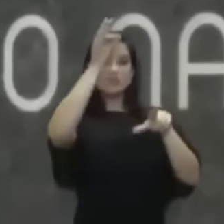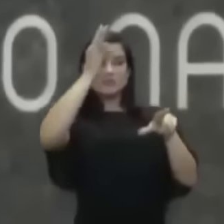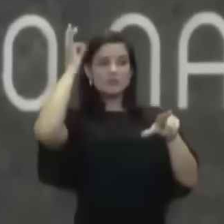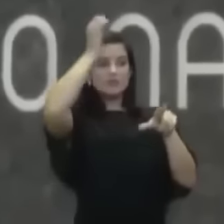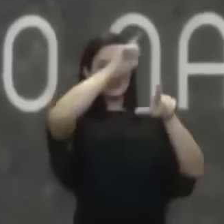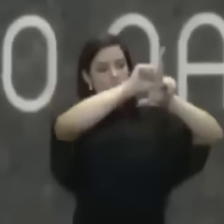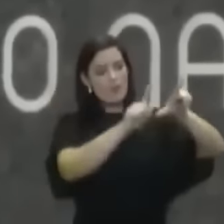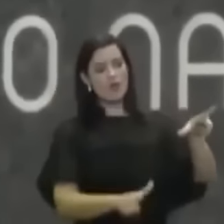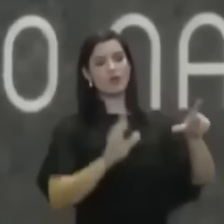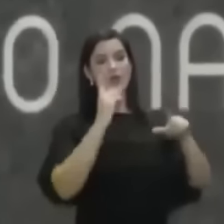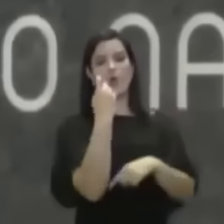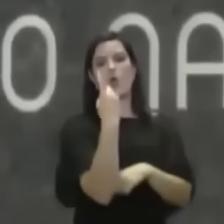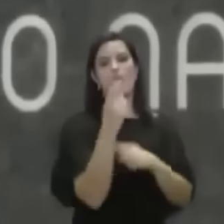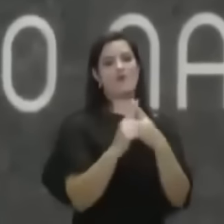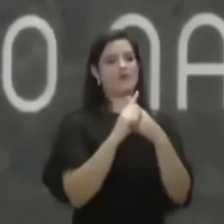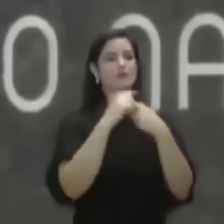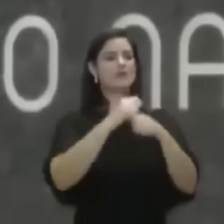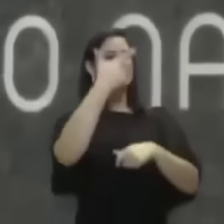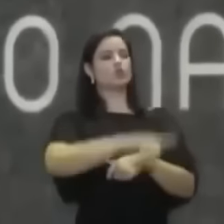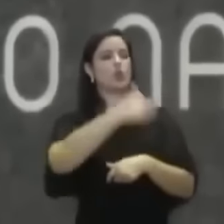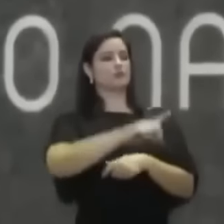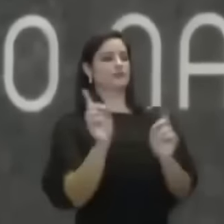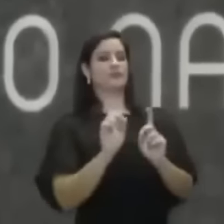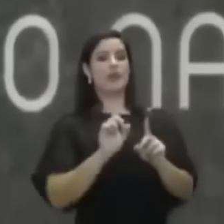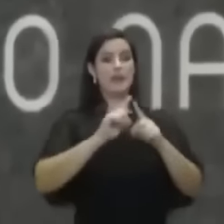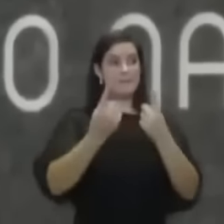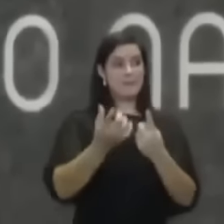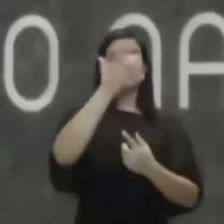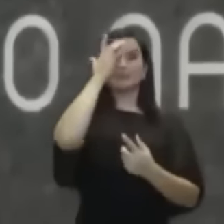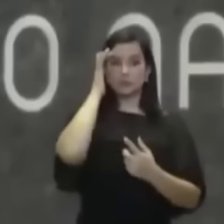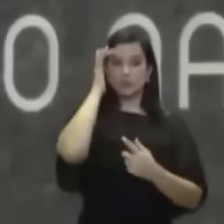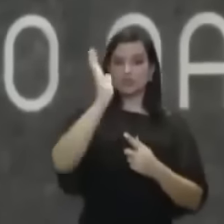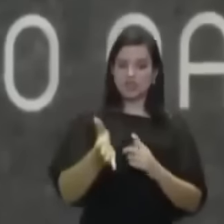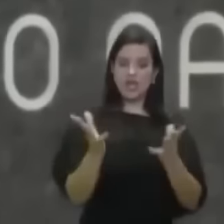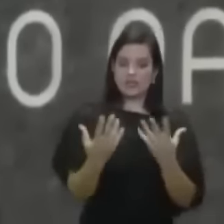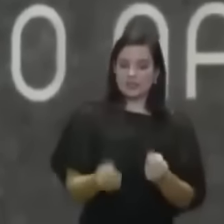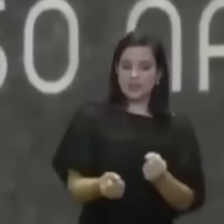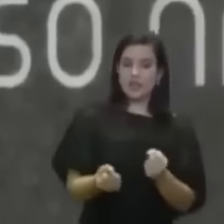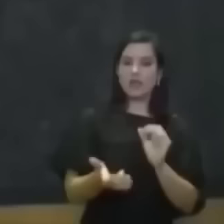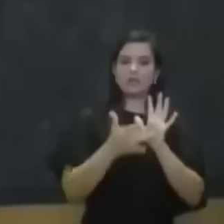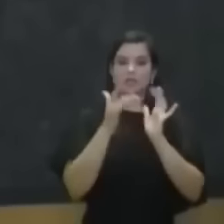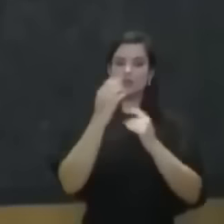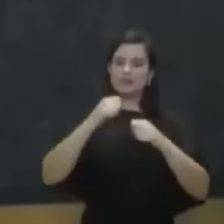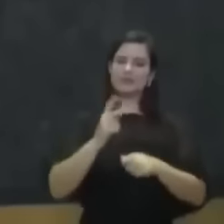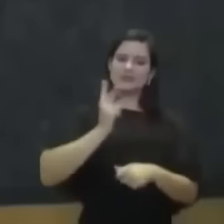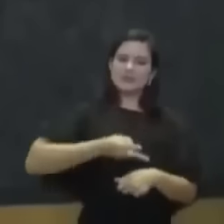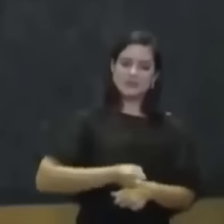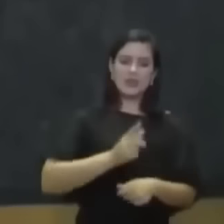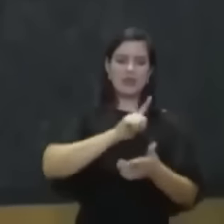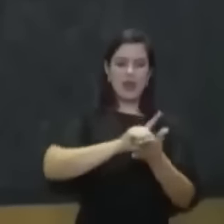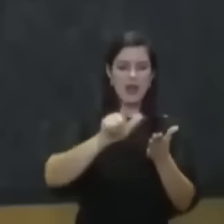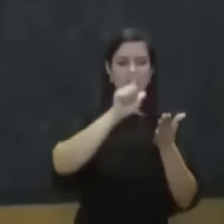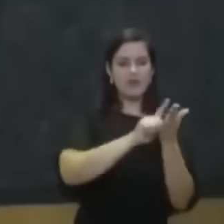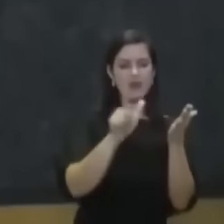única vez na vida e nunca mais precisa se repetir, mas aqueles que já foram regenerados precisam constantemente serem lavados pelo